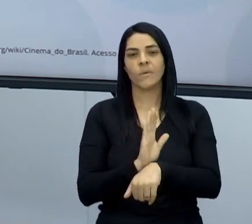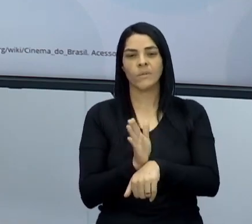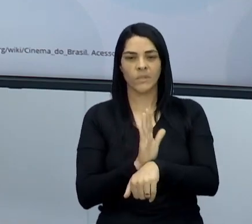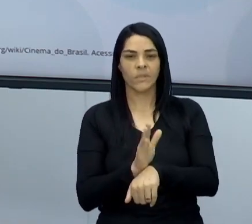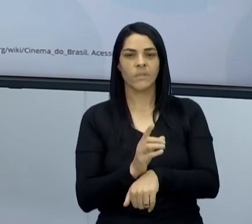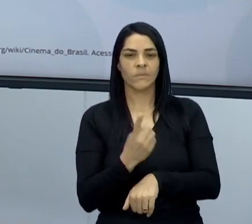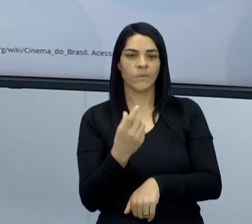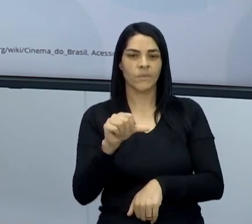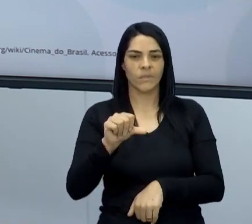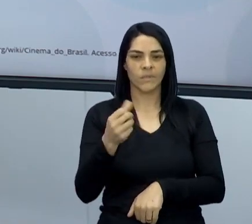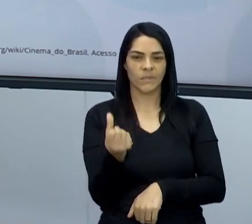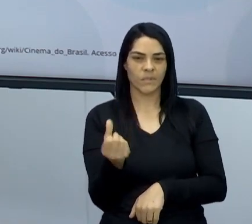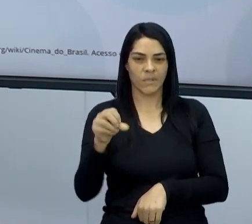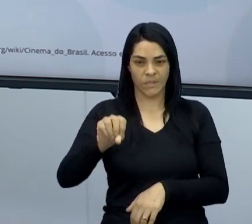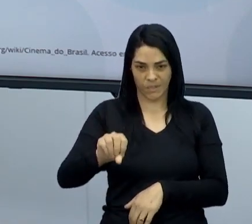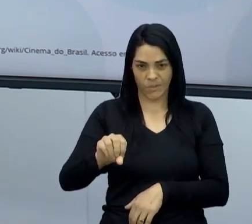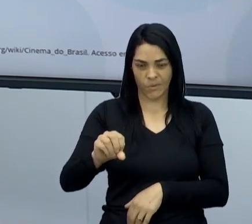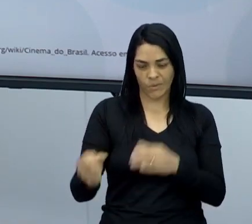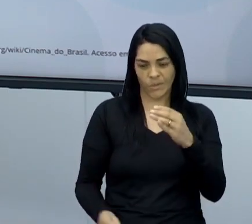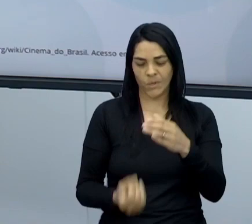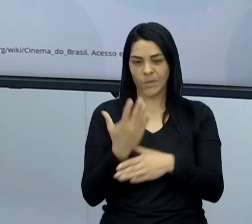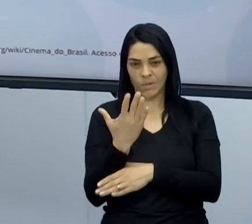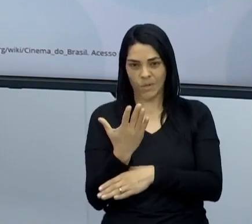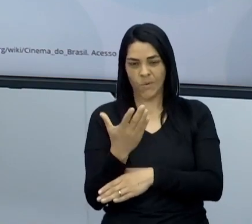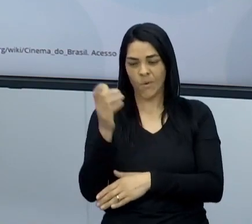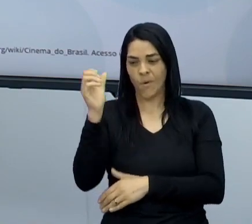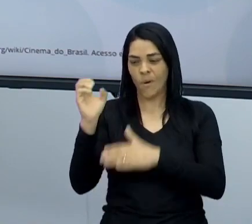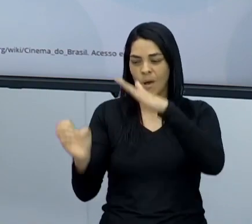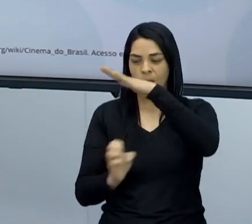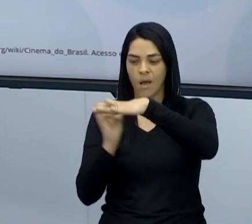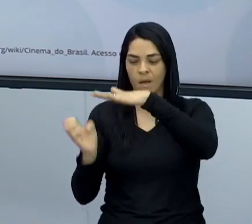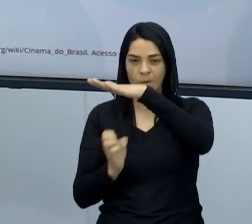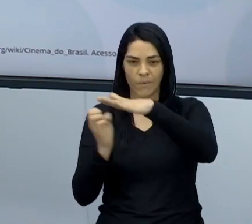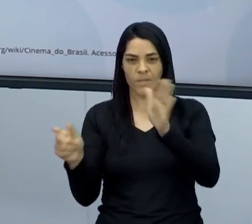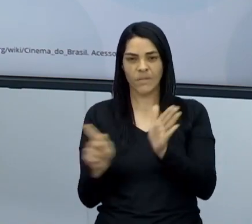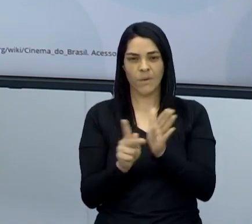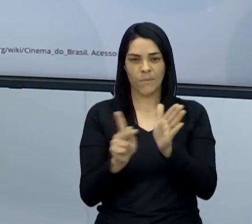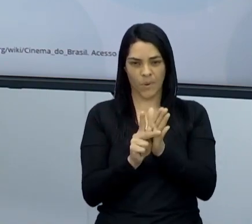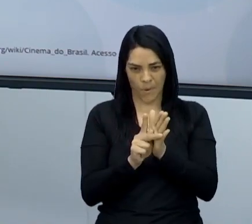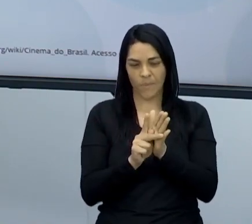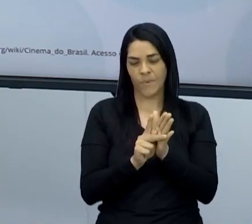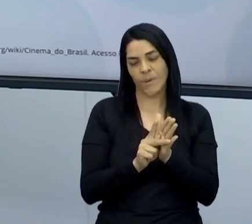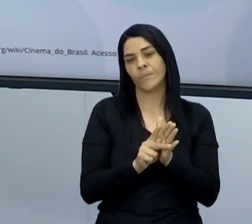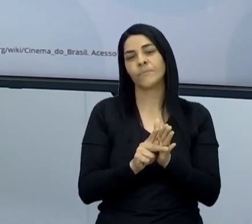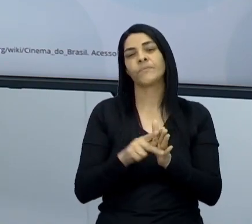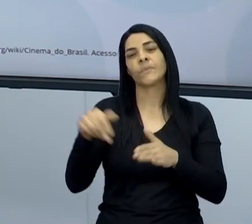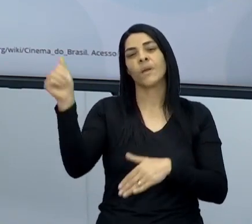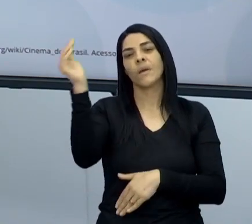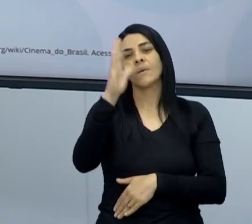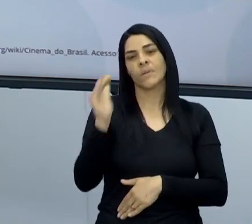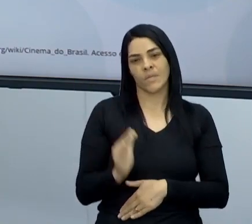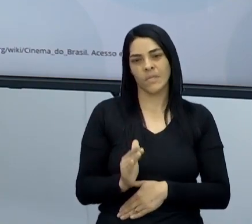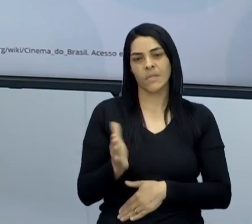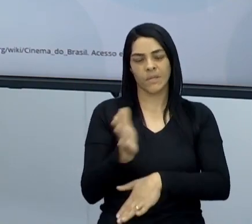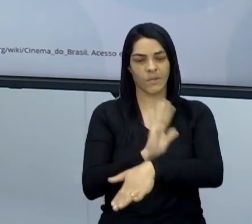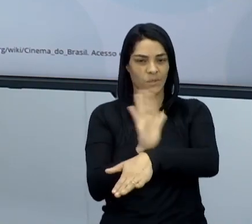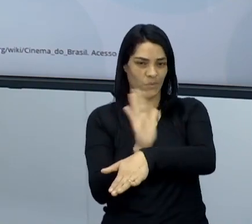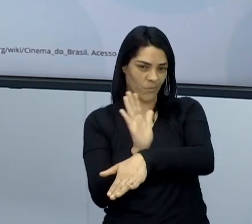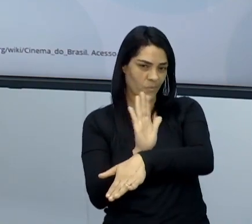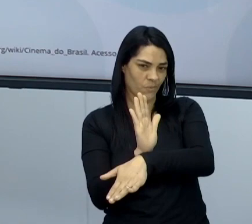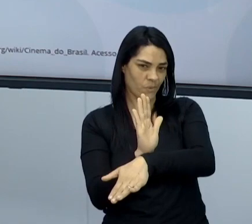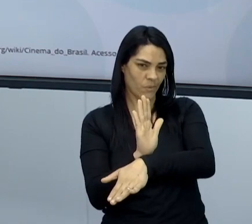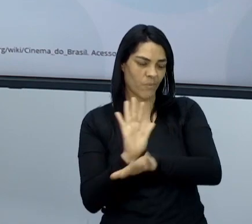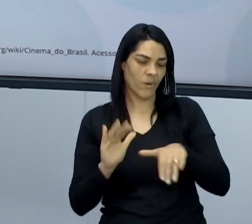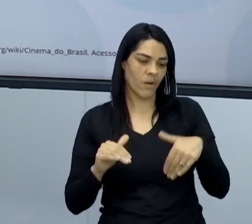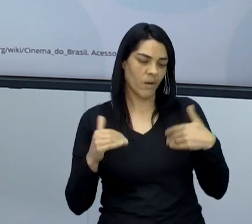69 criou-se a Embrafilme. A Embrafilme é a empresa brasileira de filmes, cinema nacional. E aí algumas